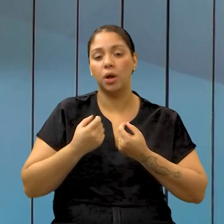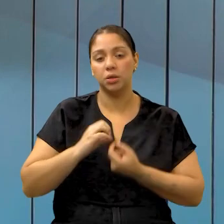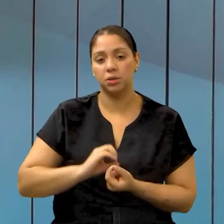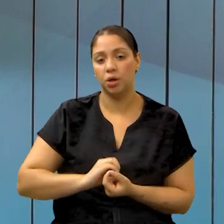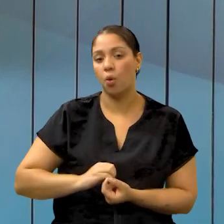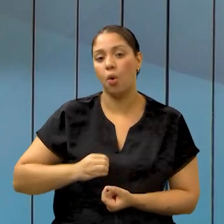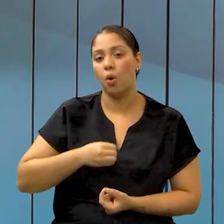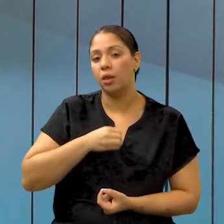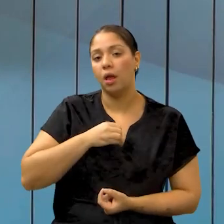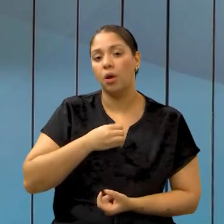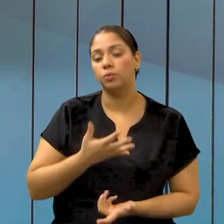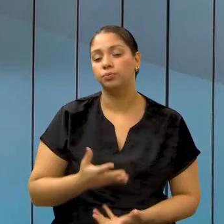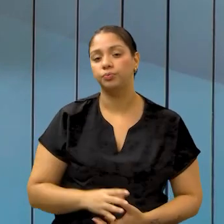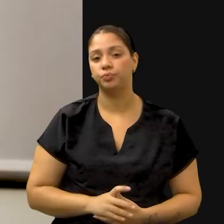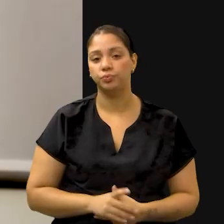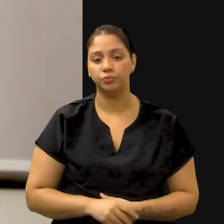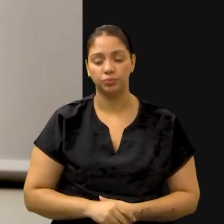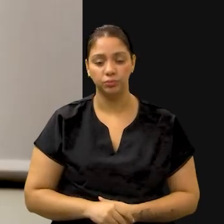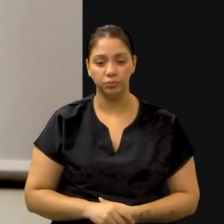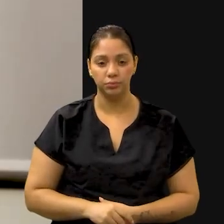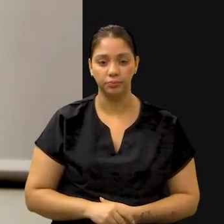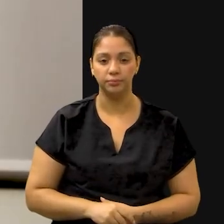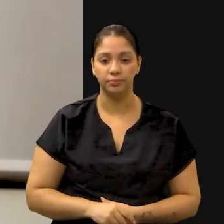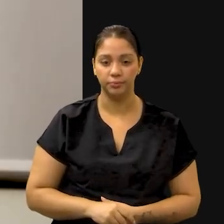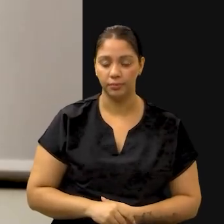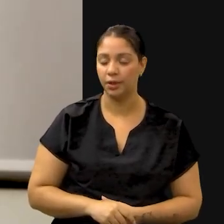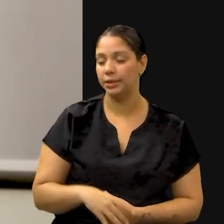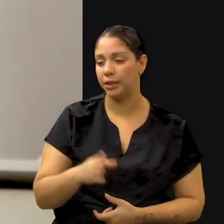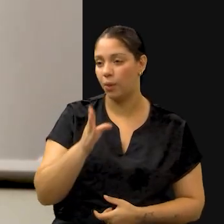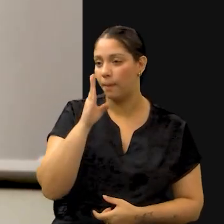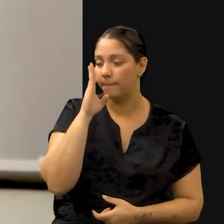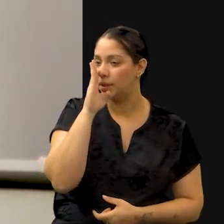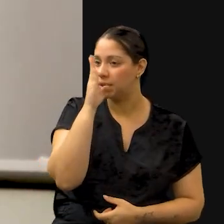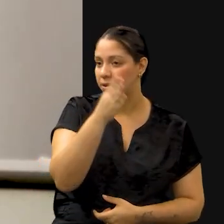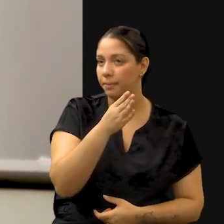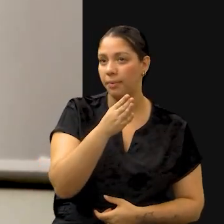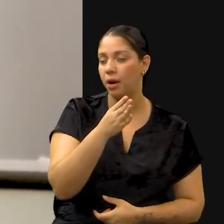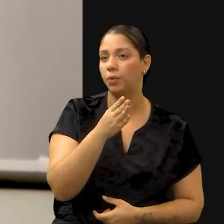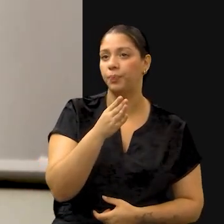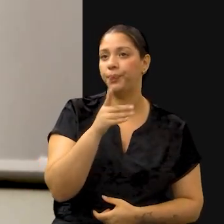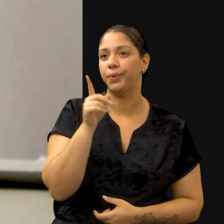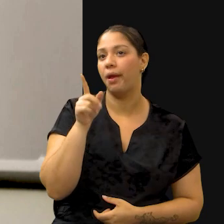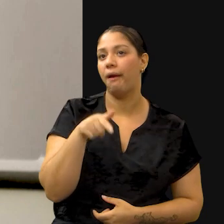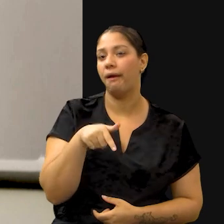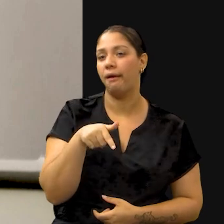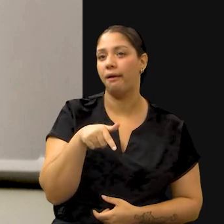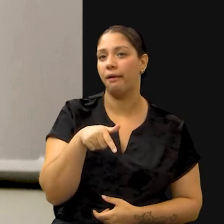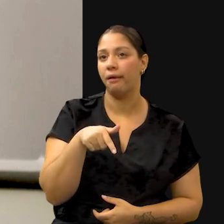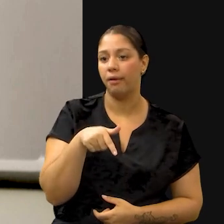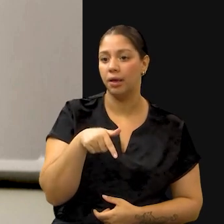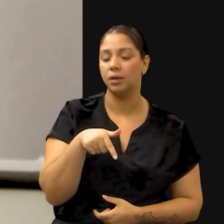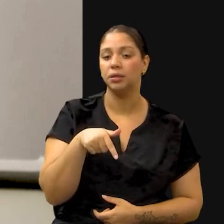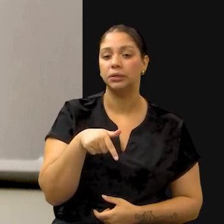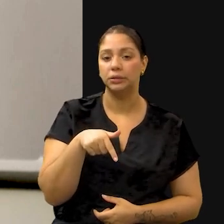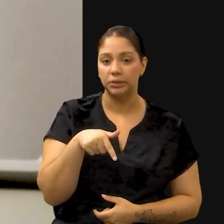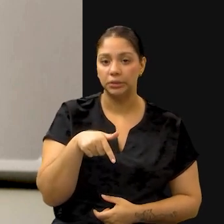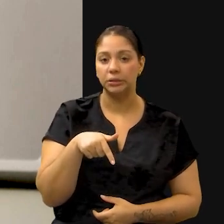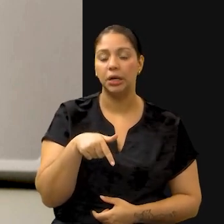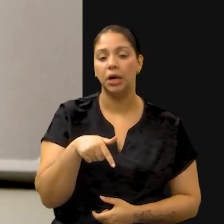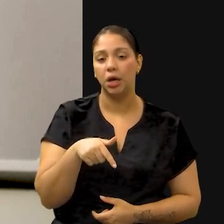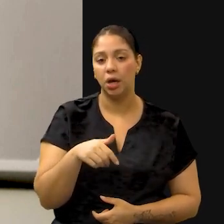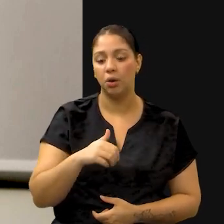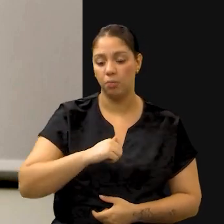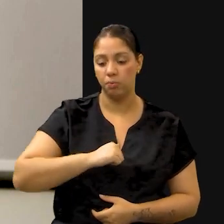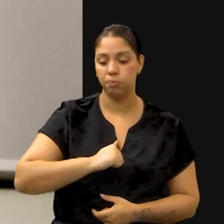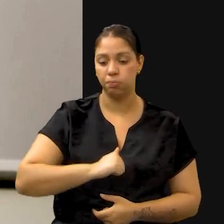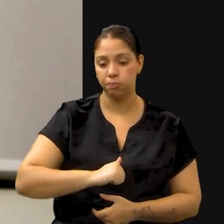câncer coloretal? As queixas mais comuns no consultório são perda de sangue nas